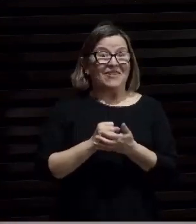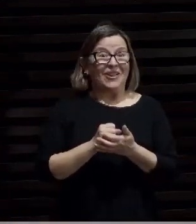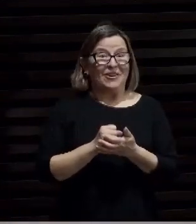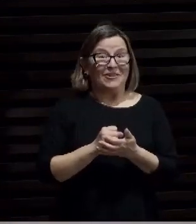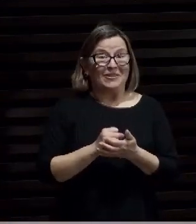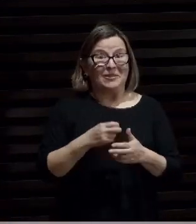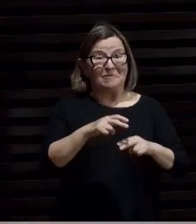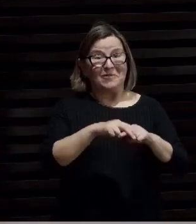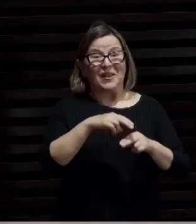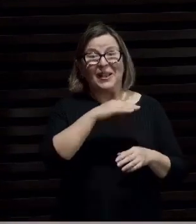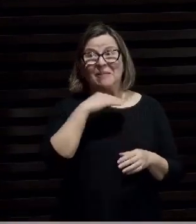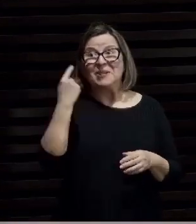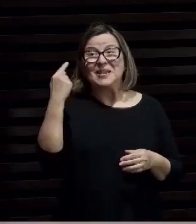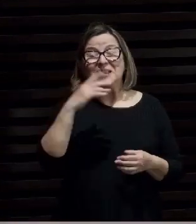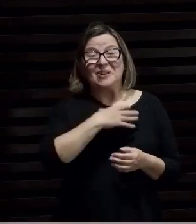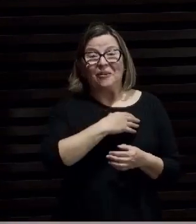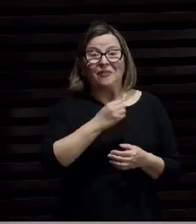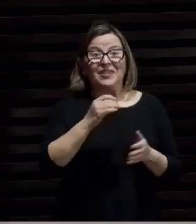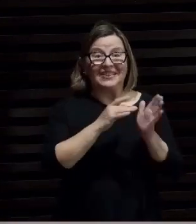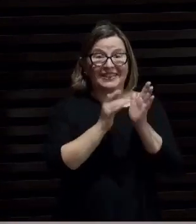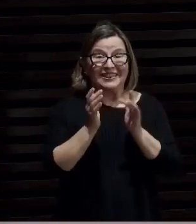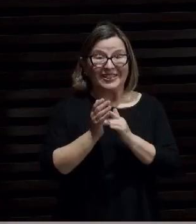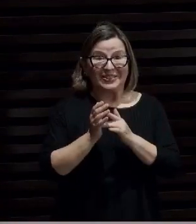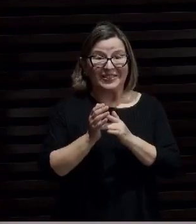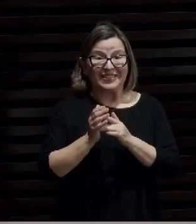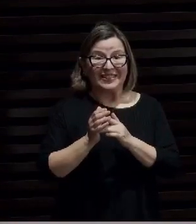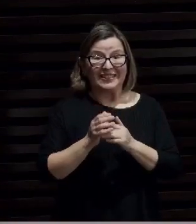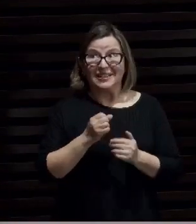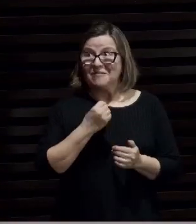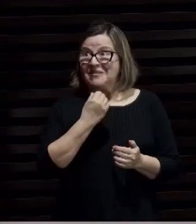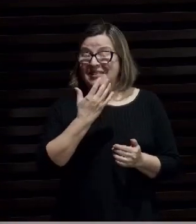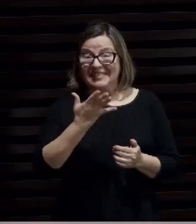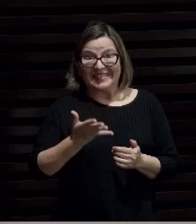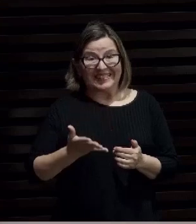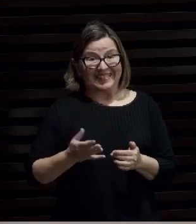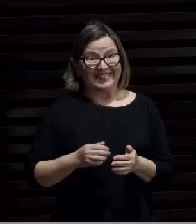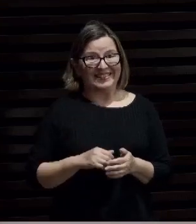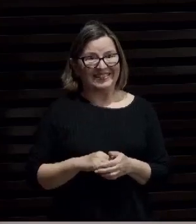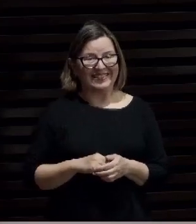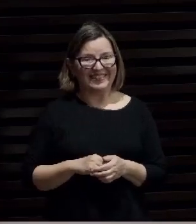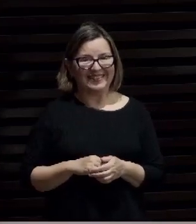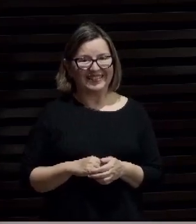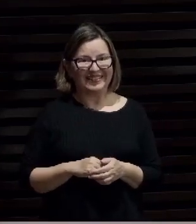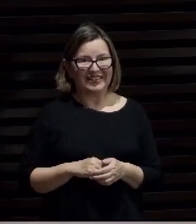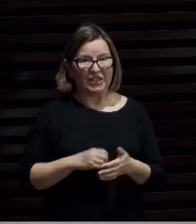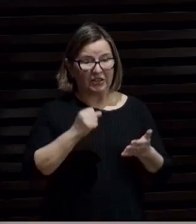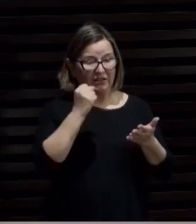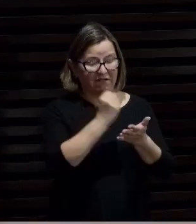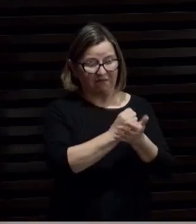teu filho, que nunca pecou. O santo